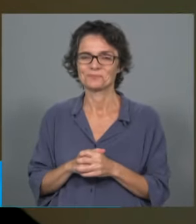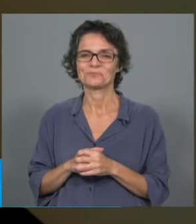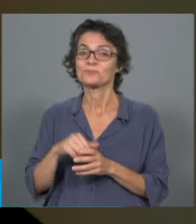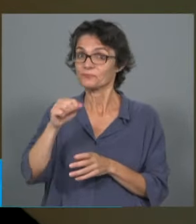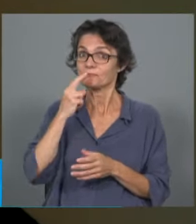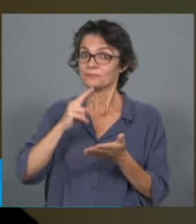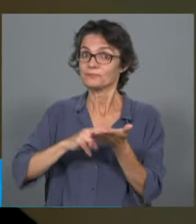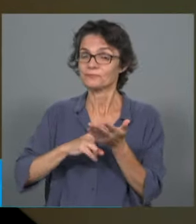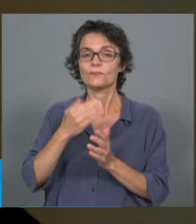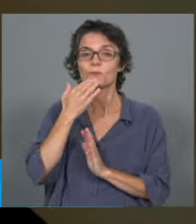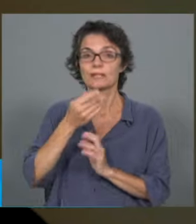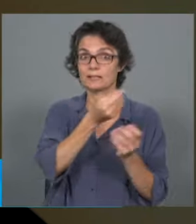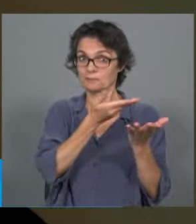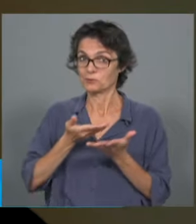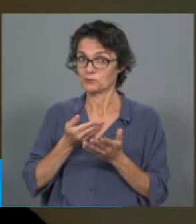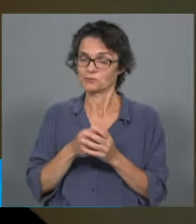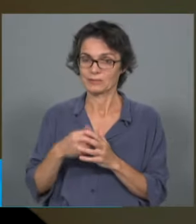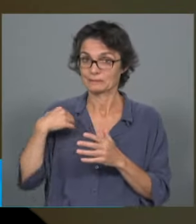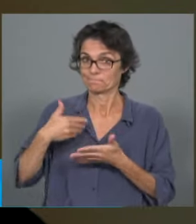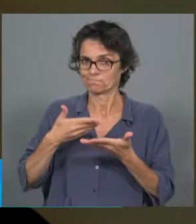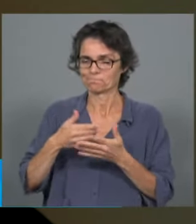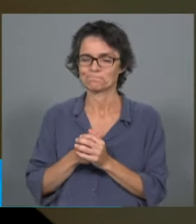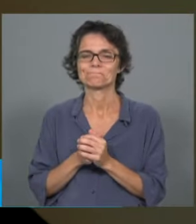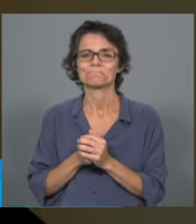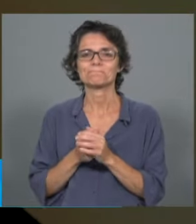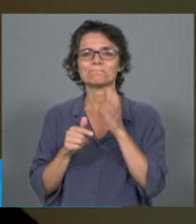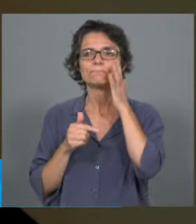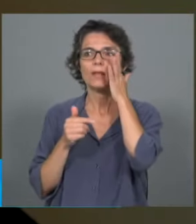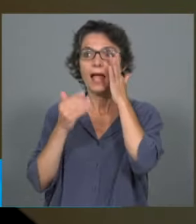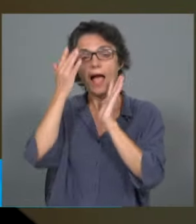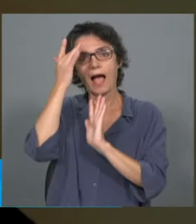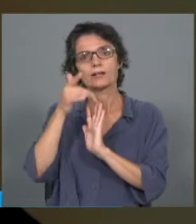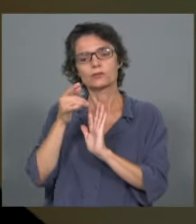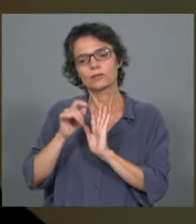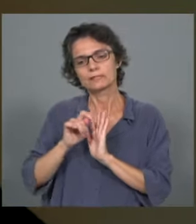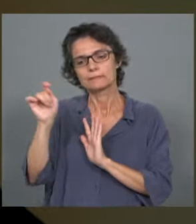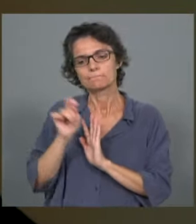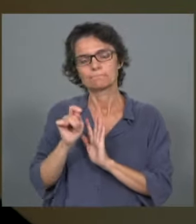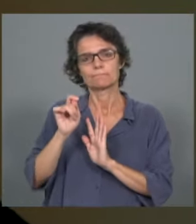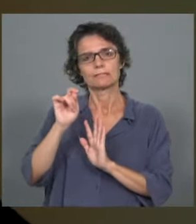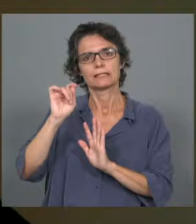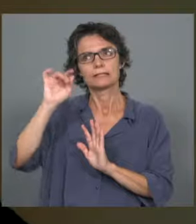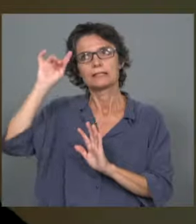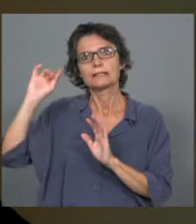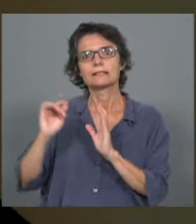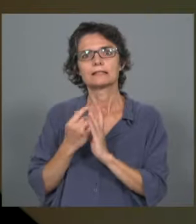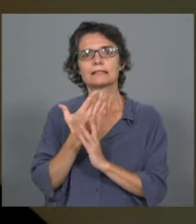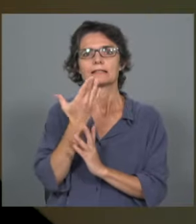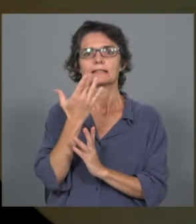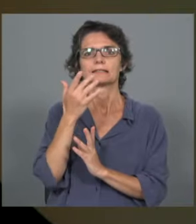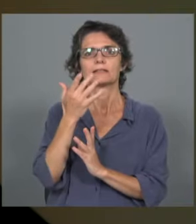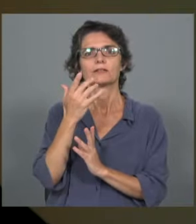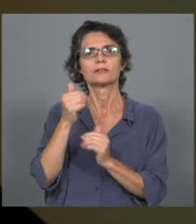Obrigada pelo convite. Acho que o mês da criação, todos os cristãos podem estar